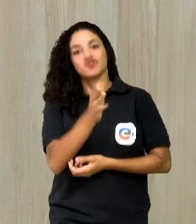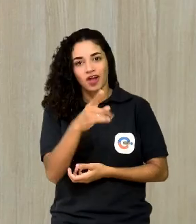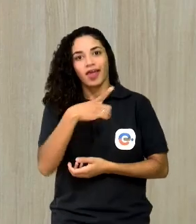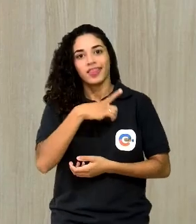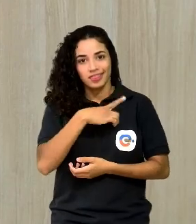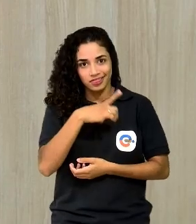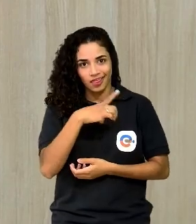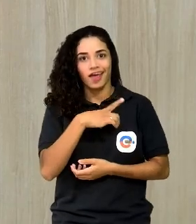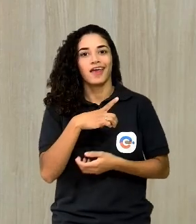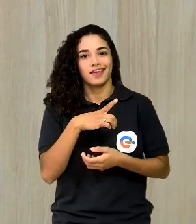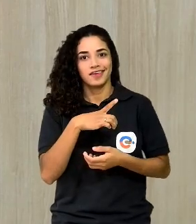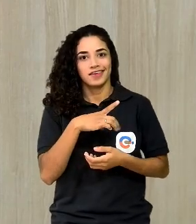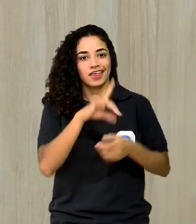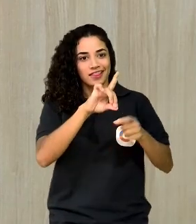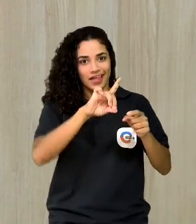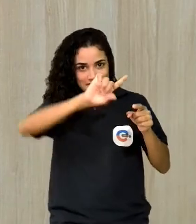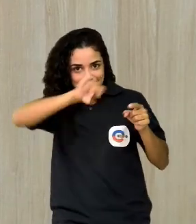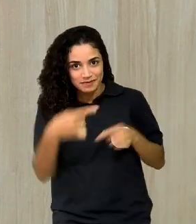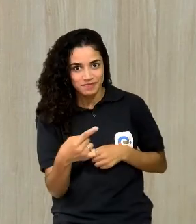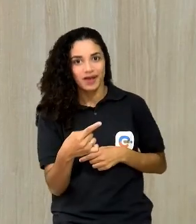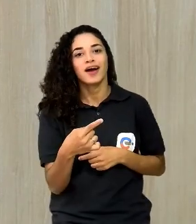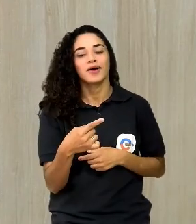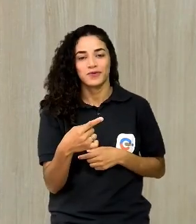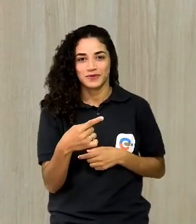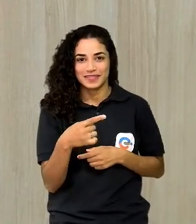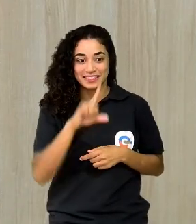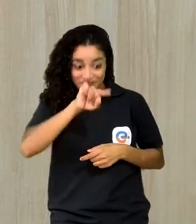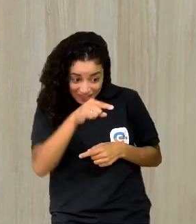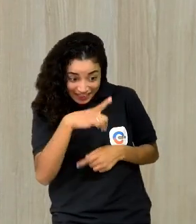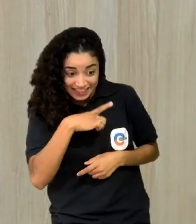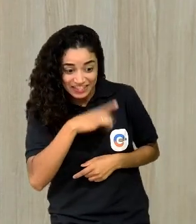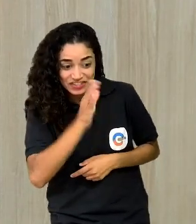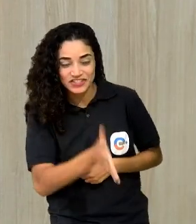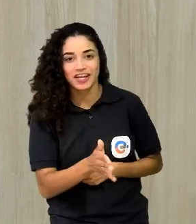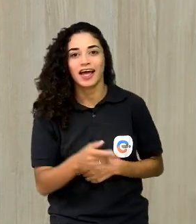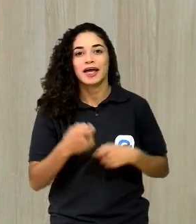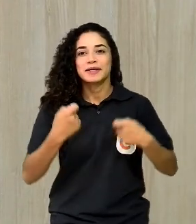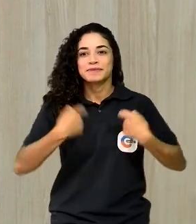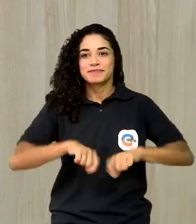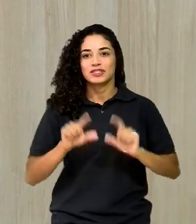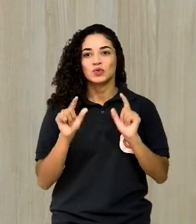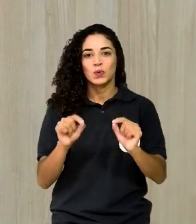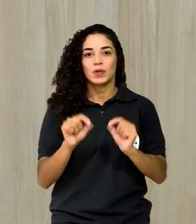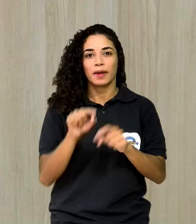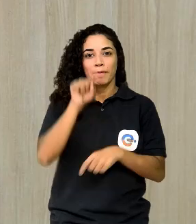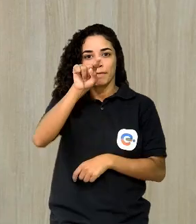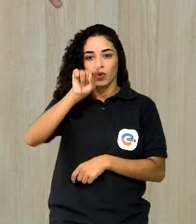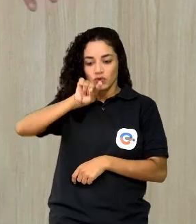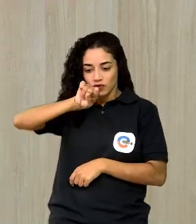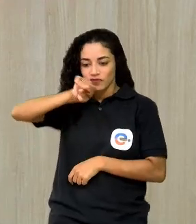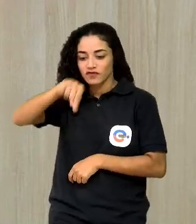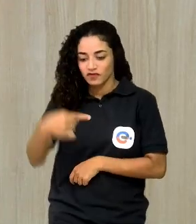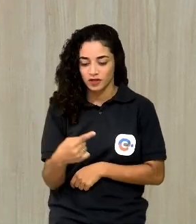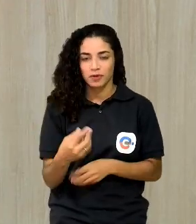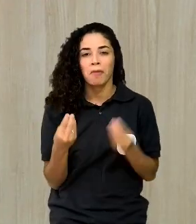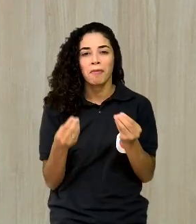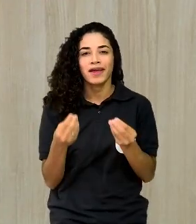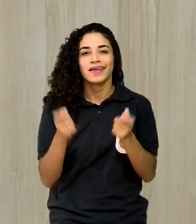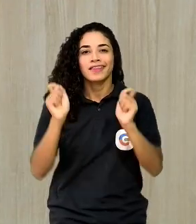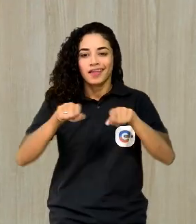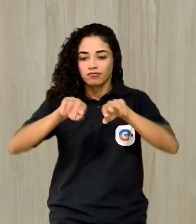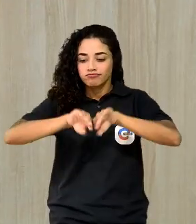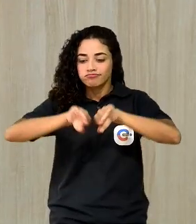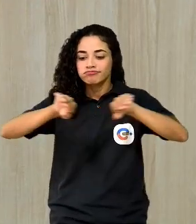ou seja, ele já é com vírgula, aí você utiliza ponto e vírgula para separar o valor x do valor